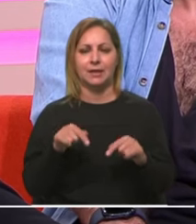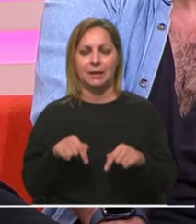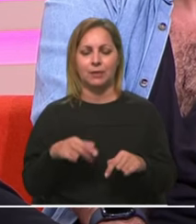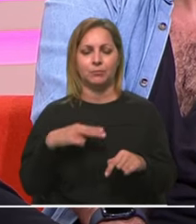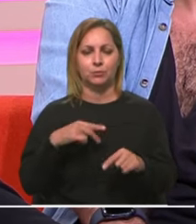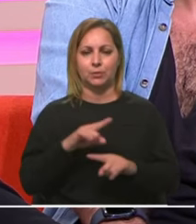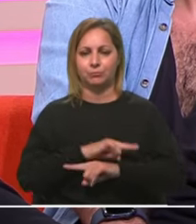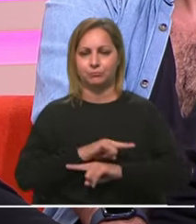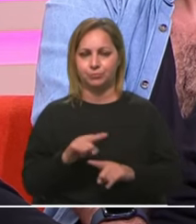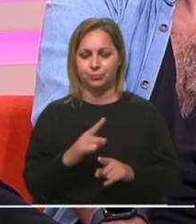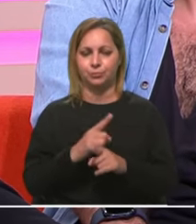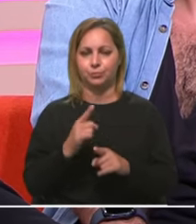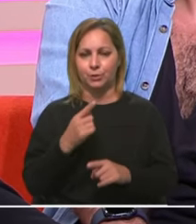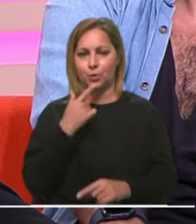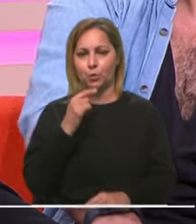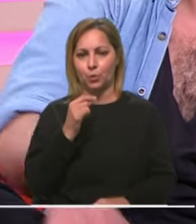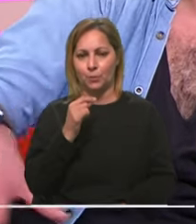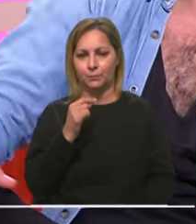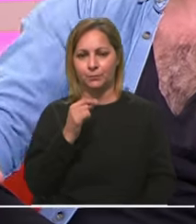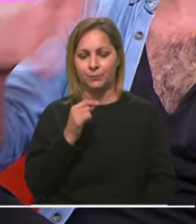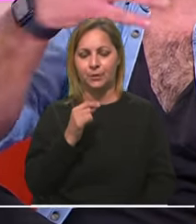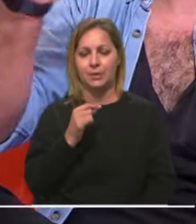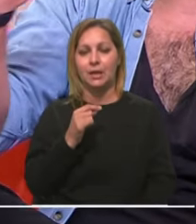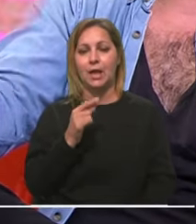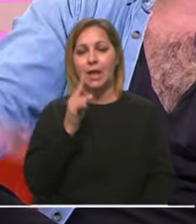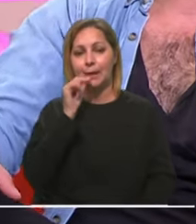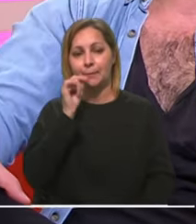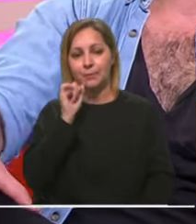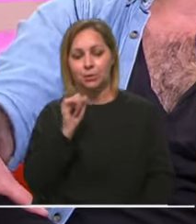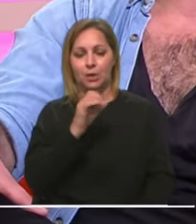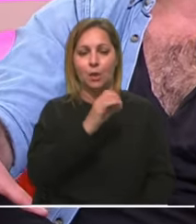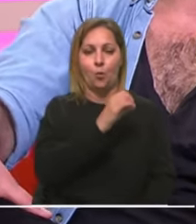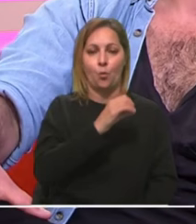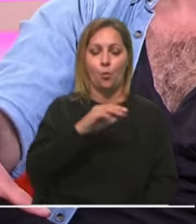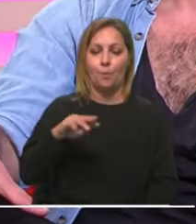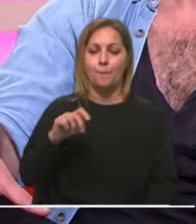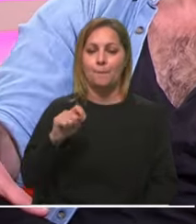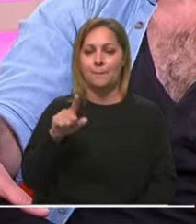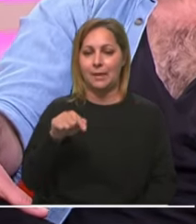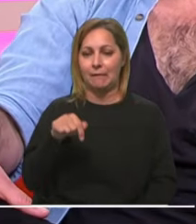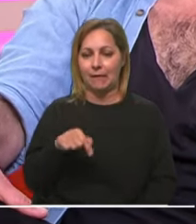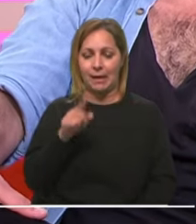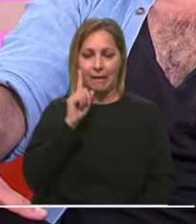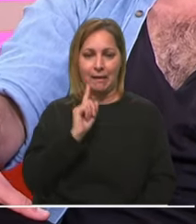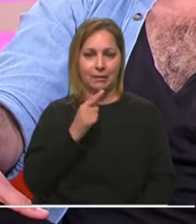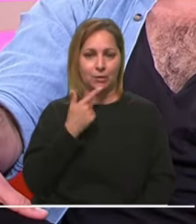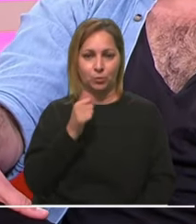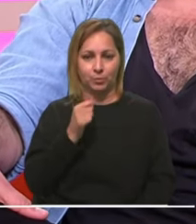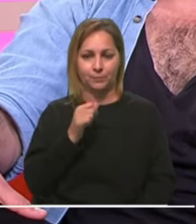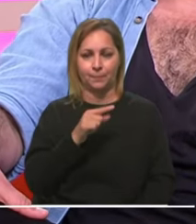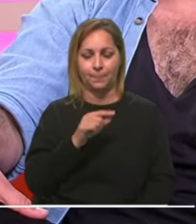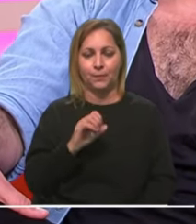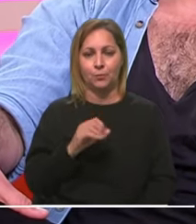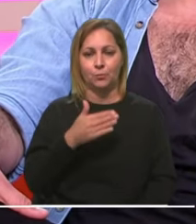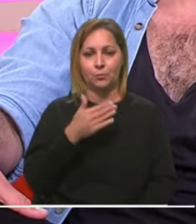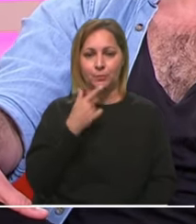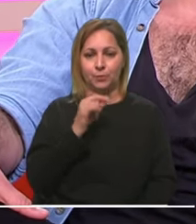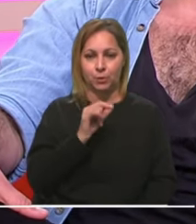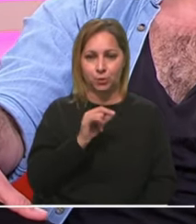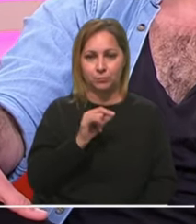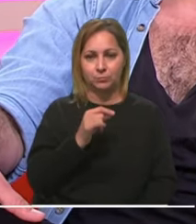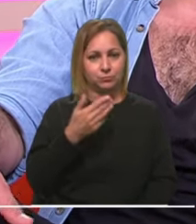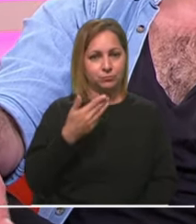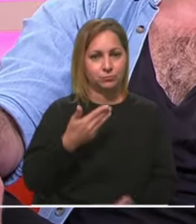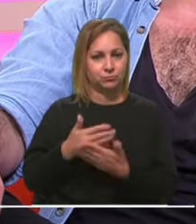Portugal por ser um nome masculino é o mel por causa do gênero era o mel então não era permitido exato Então ela teve um primeiro nome já esquecido não